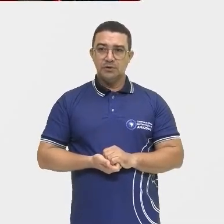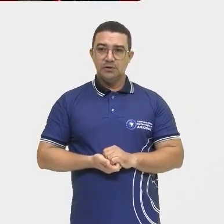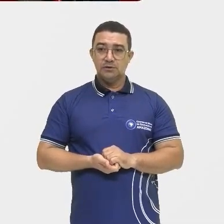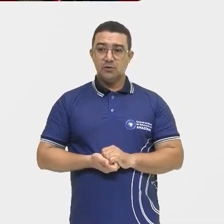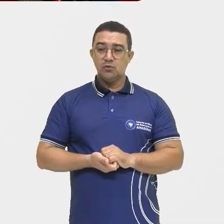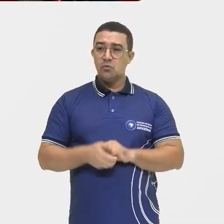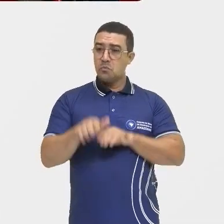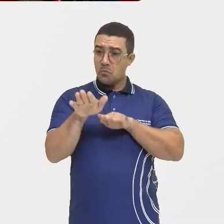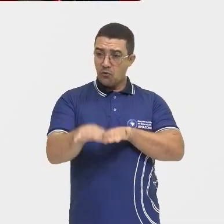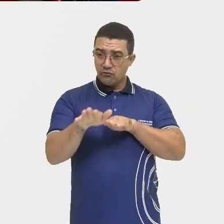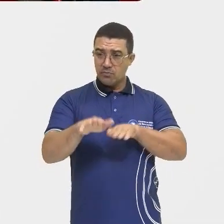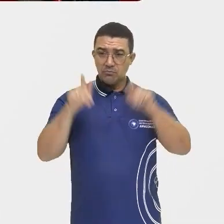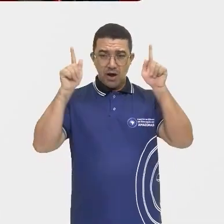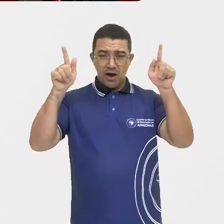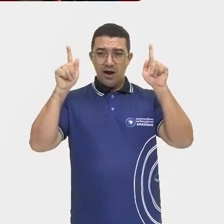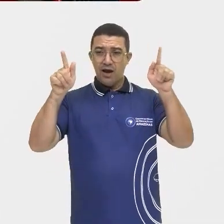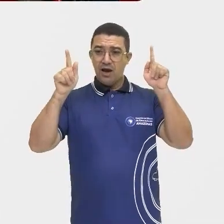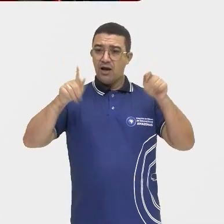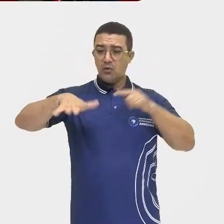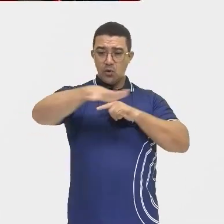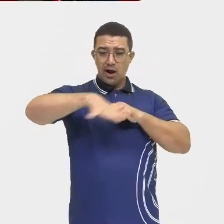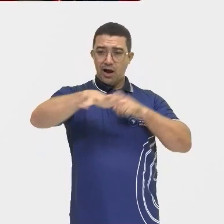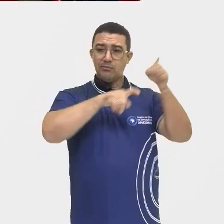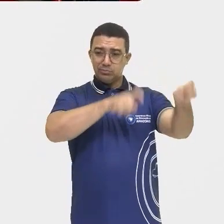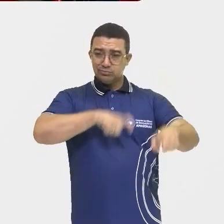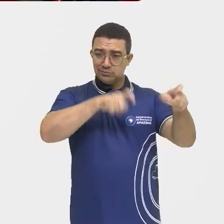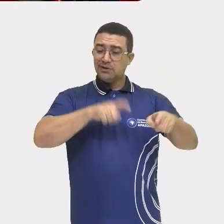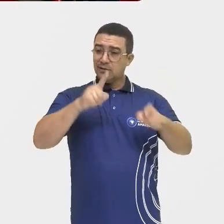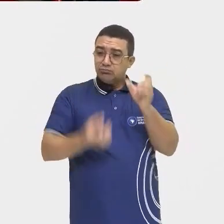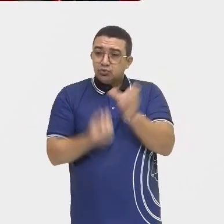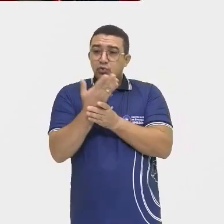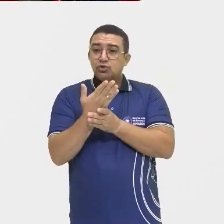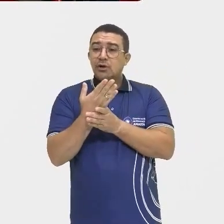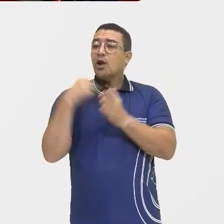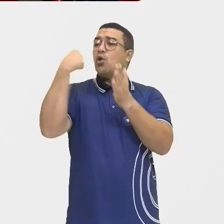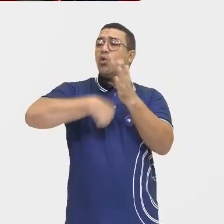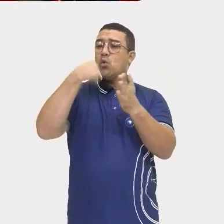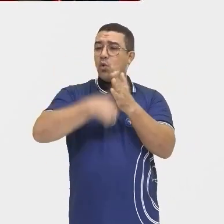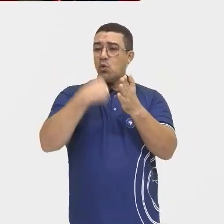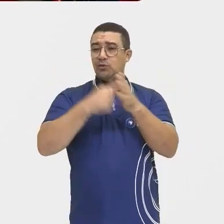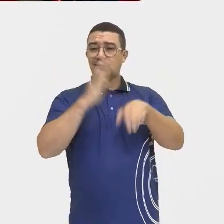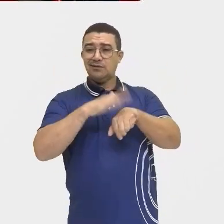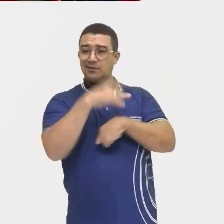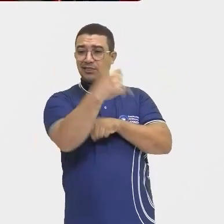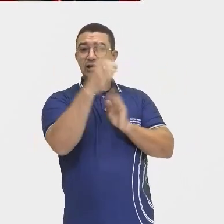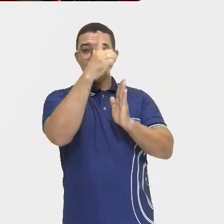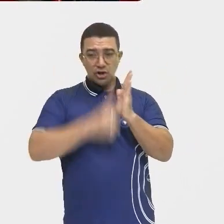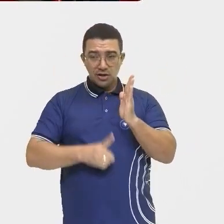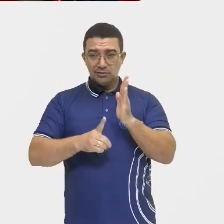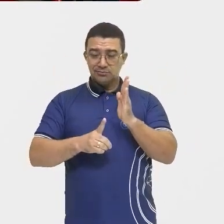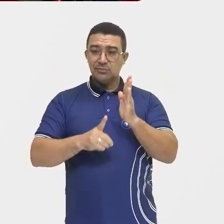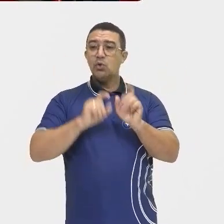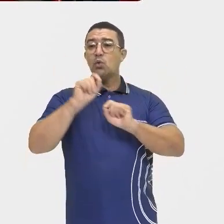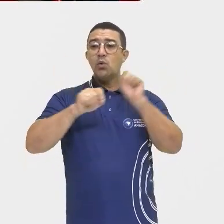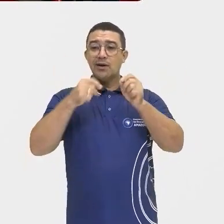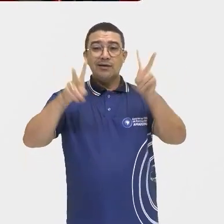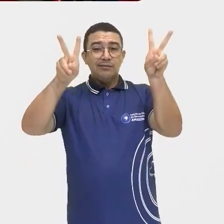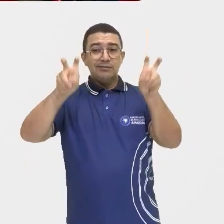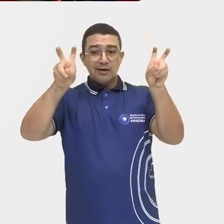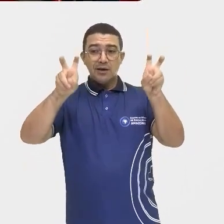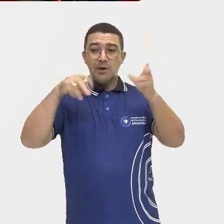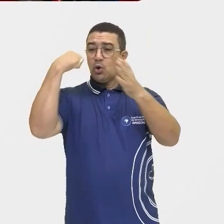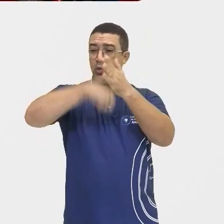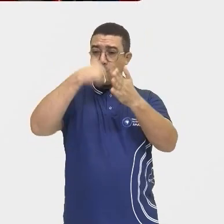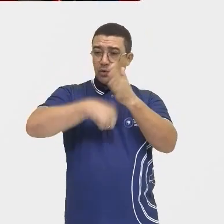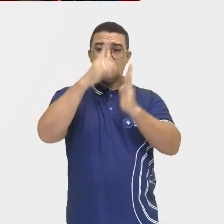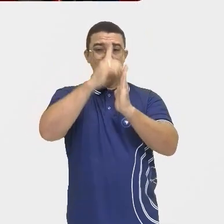seus direitos. E esses direitos, essas bandeiras de lutas desse movimento, é principalmente pelo direito à terra,